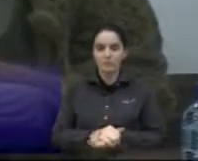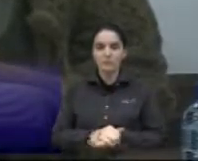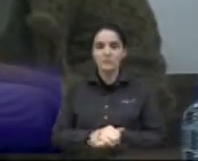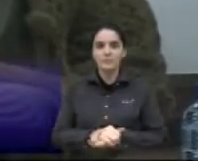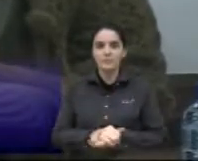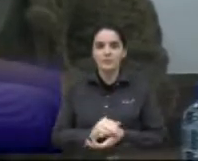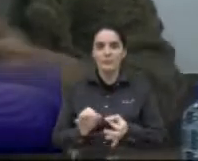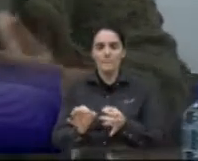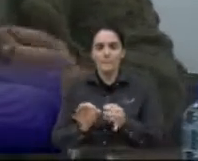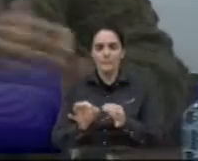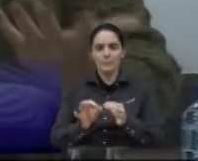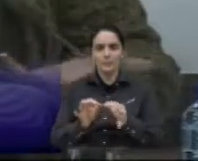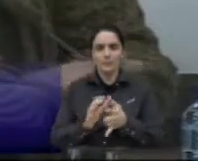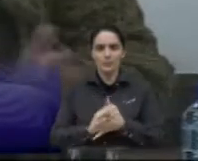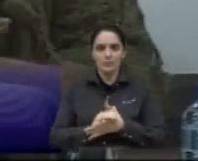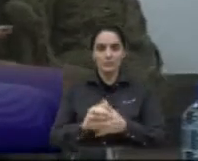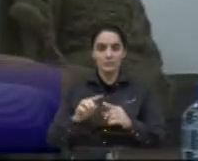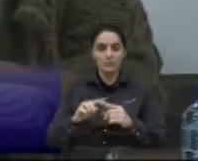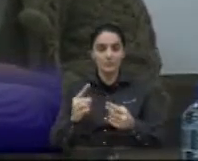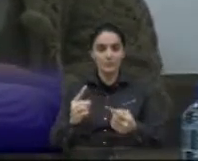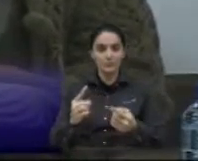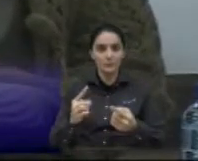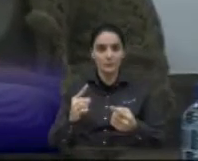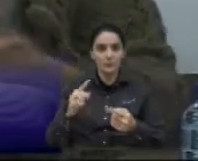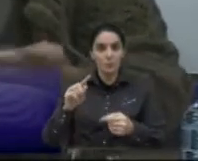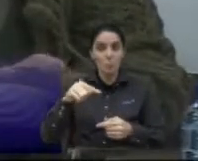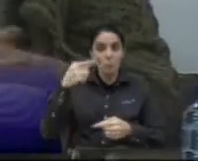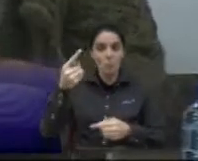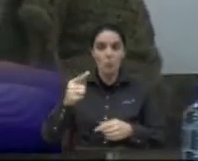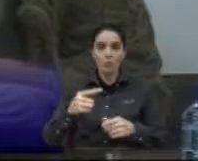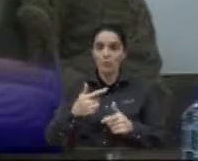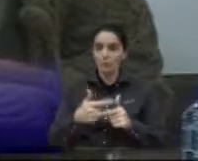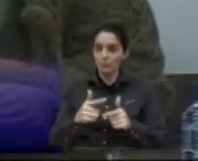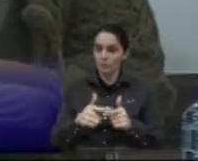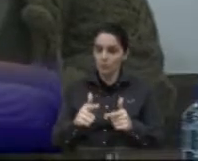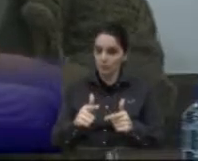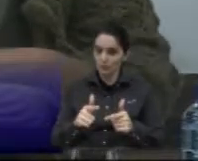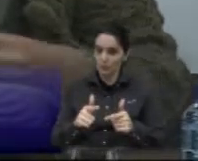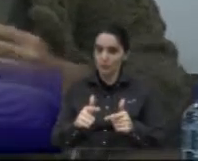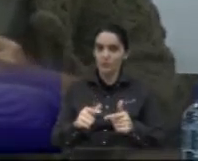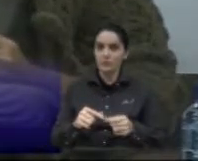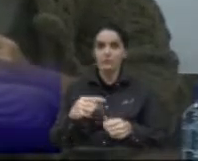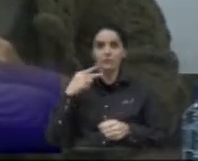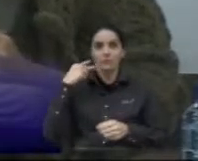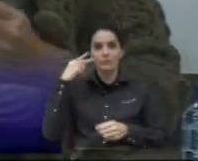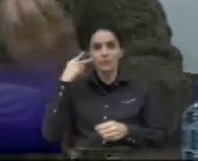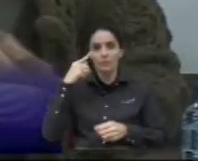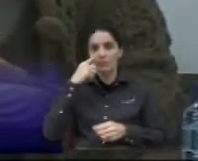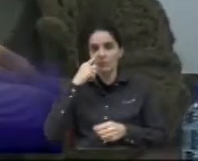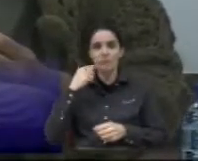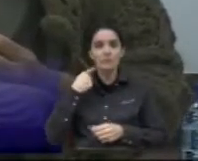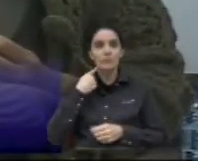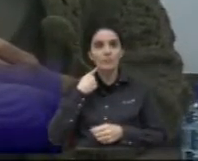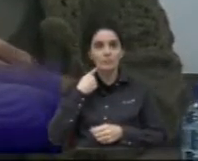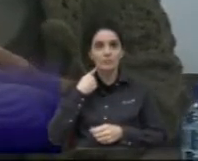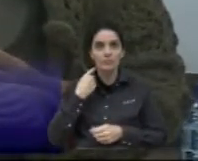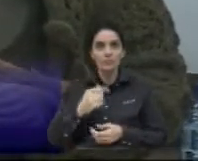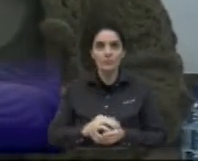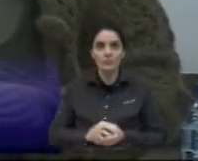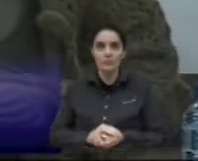nesse projeto. Mas levantei um outro problema agora com o vereador Nilton, para que se entenda e a